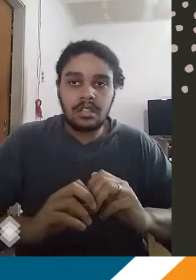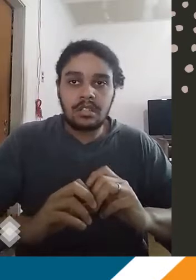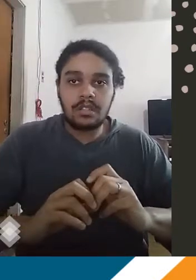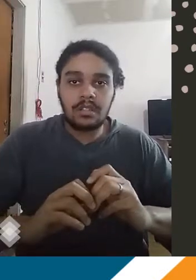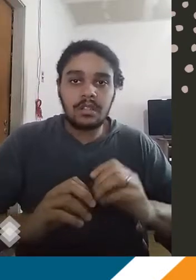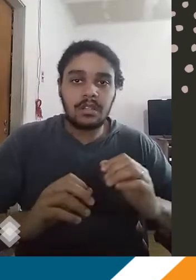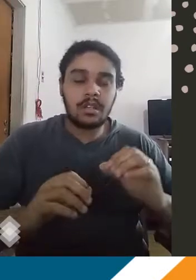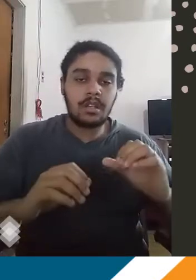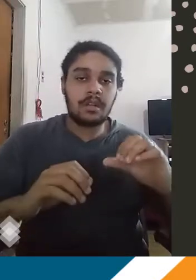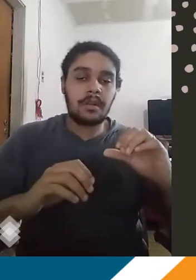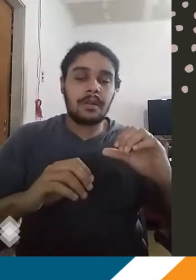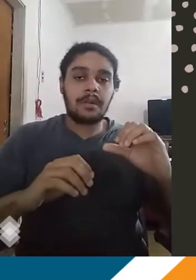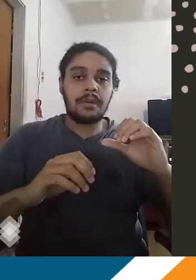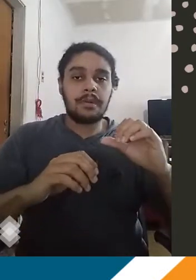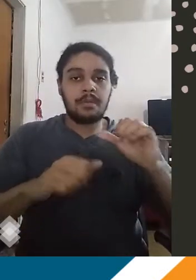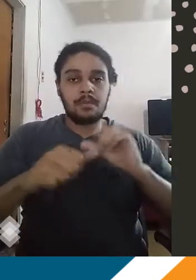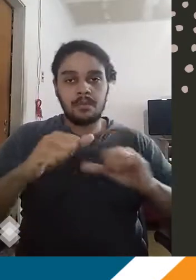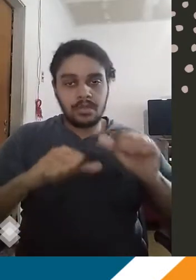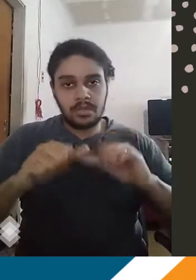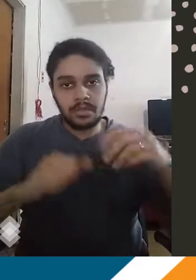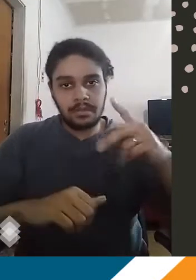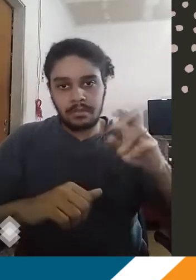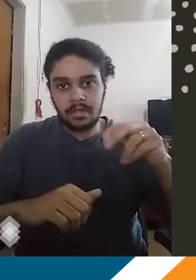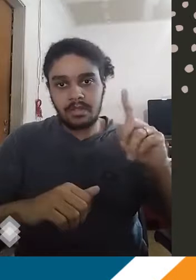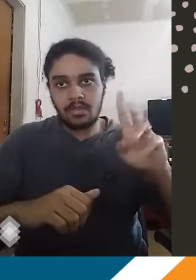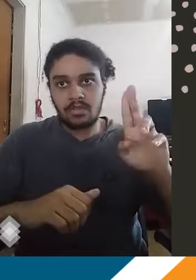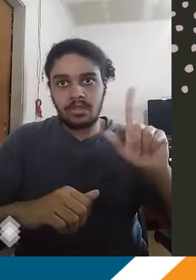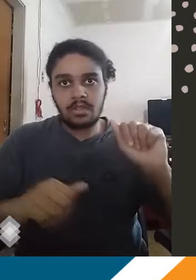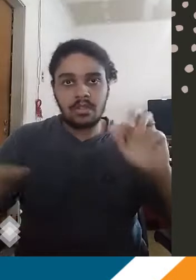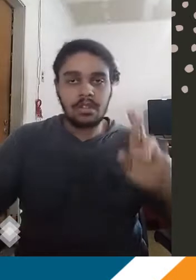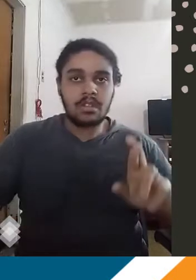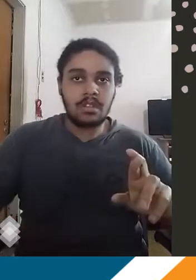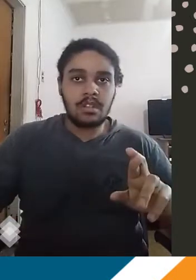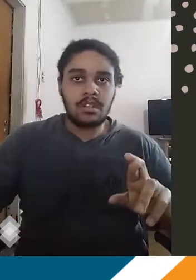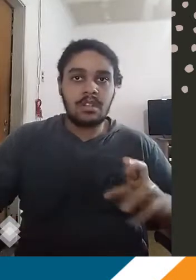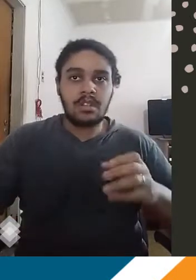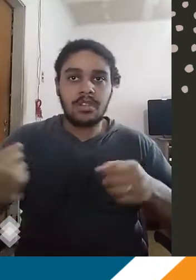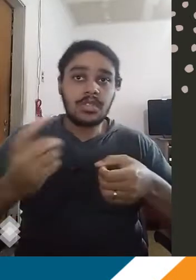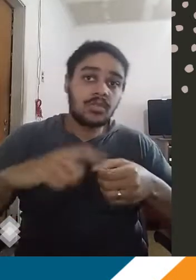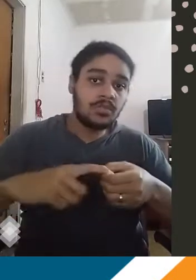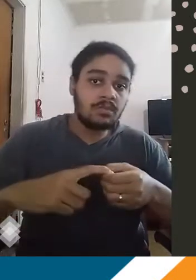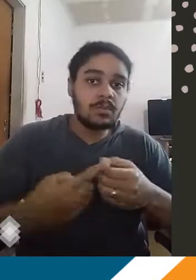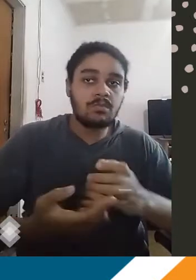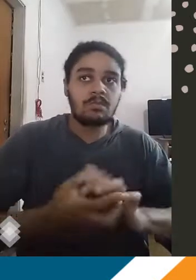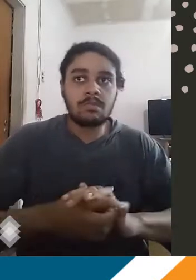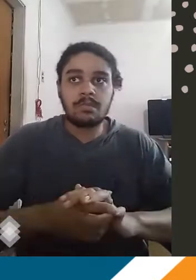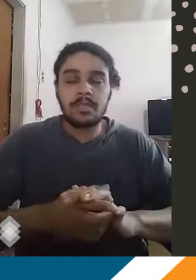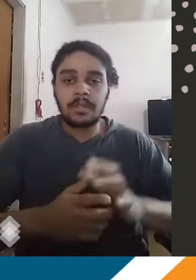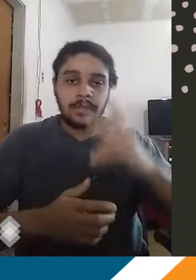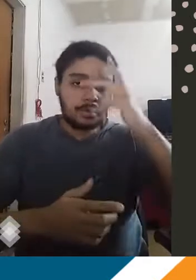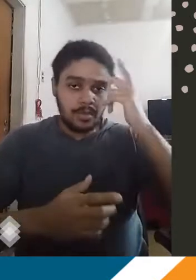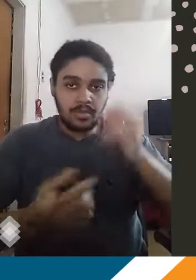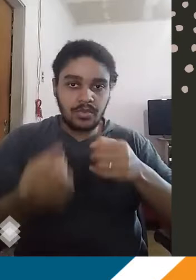da estação chuvosa, o movimento pedular, movimento diário executado em regiões metropolitanas por trabalhadores e estudantes, migração de retorno, movimento feito